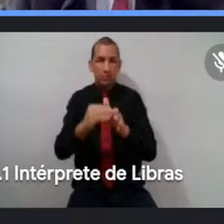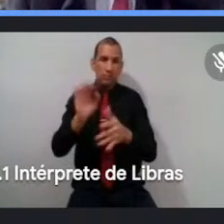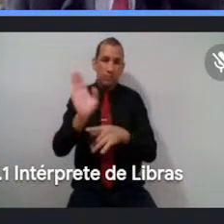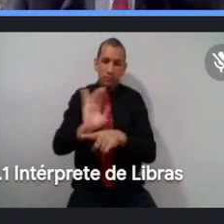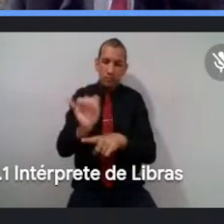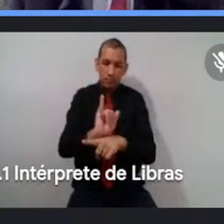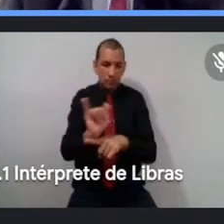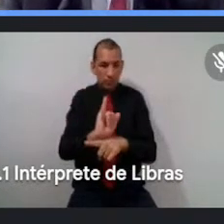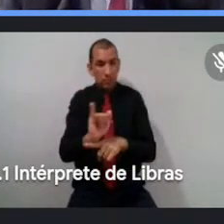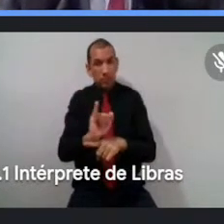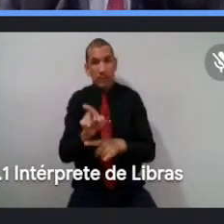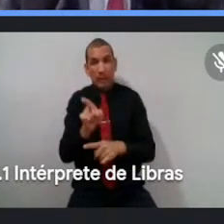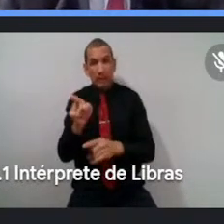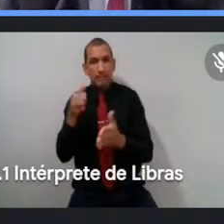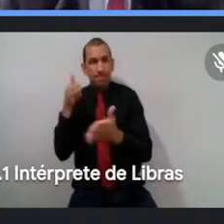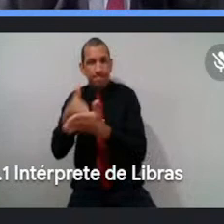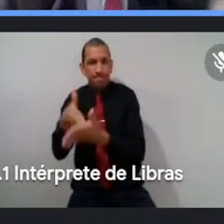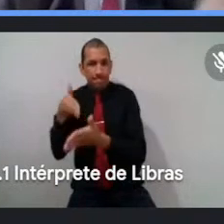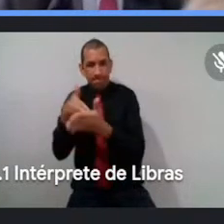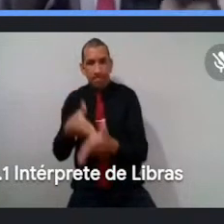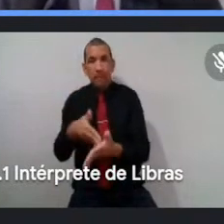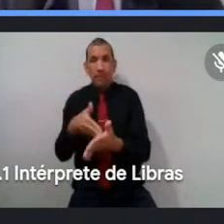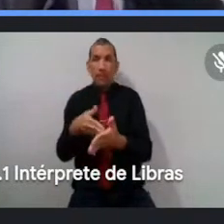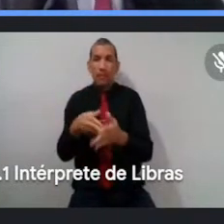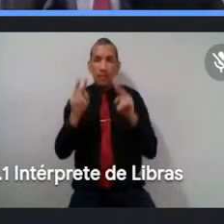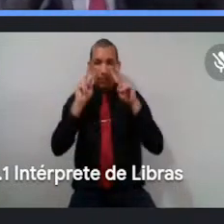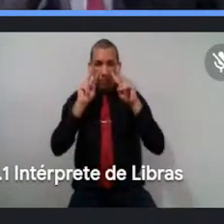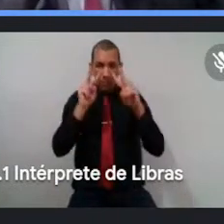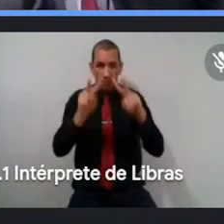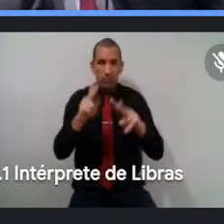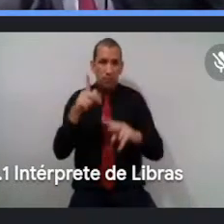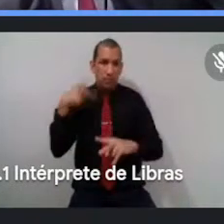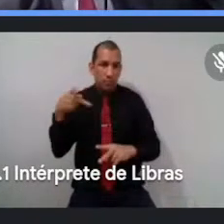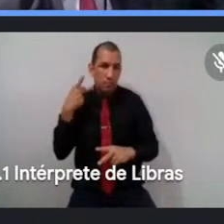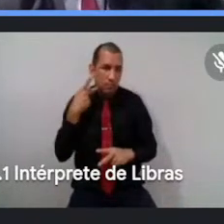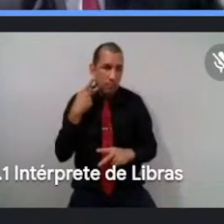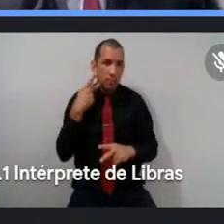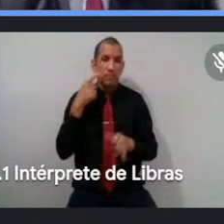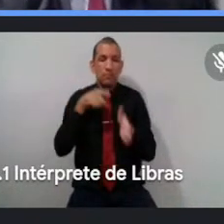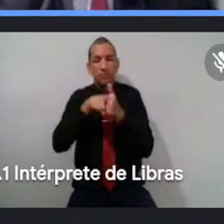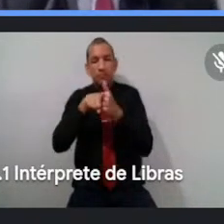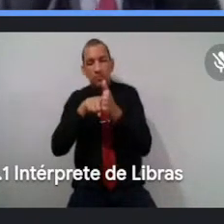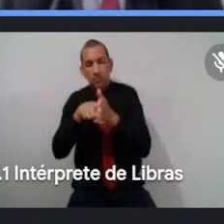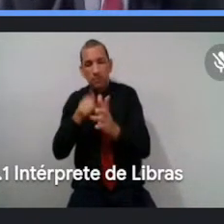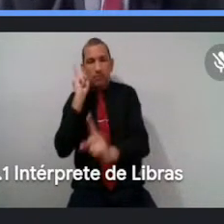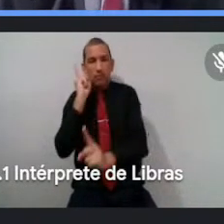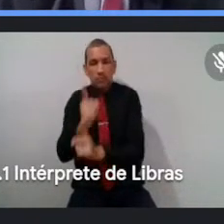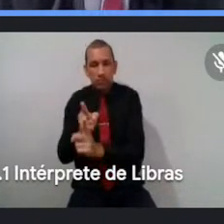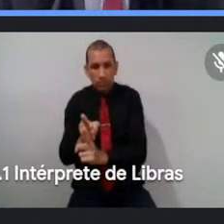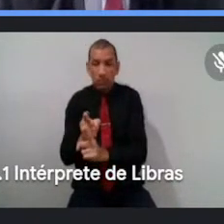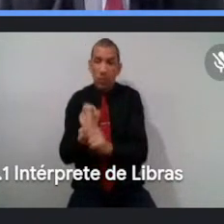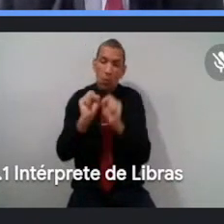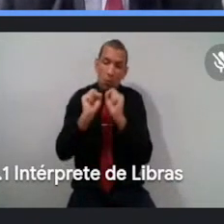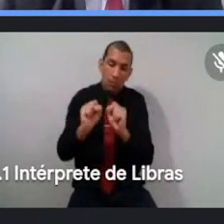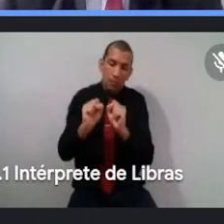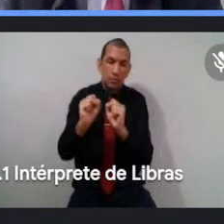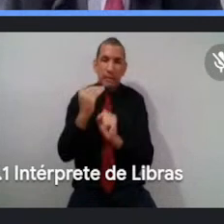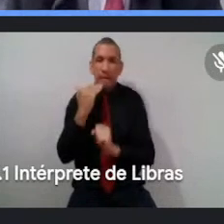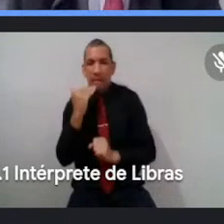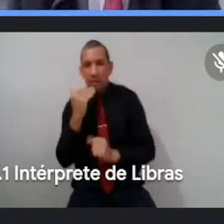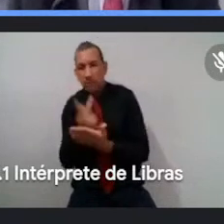pronto o que impede ao ver da douta procuradoria o exame identificação de possíveis